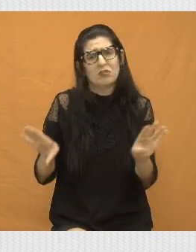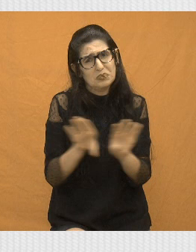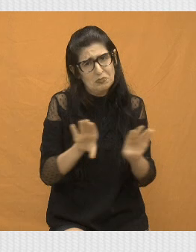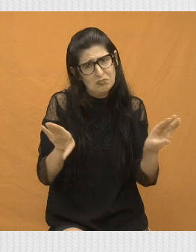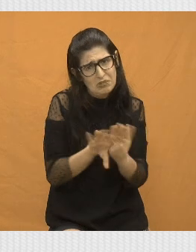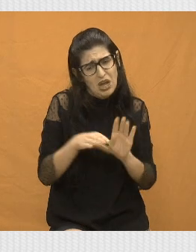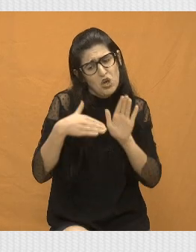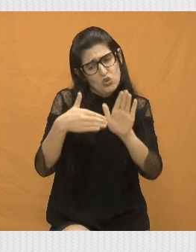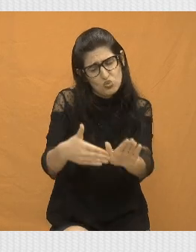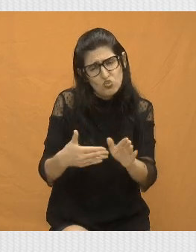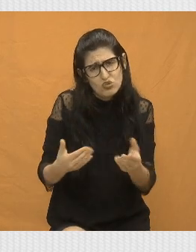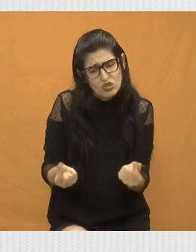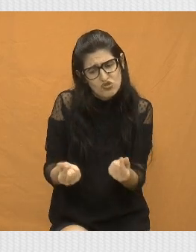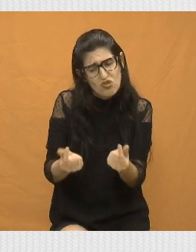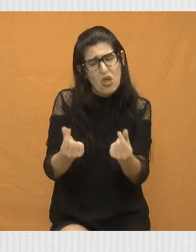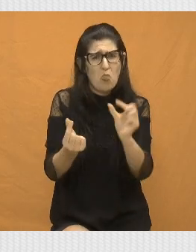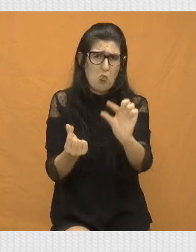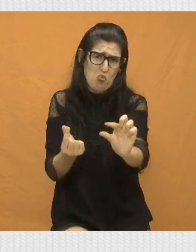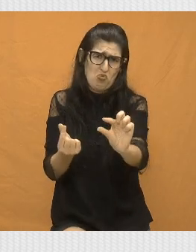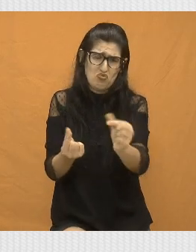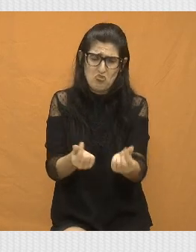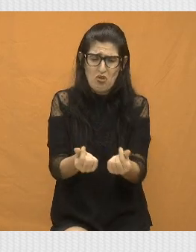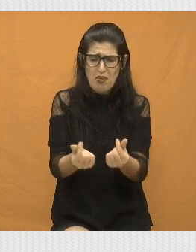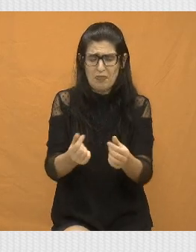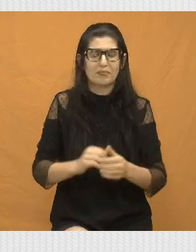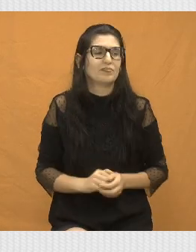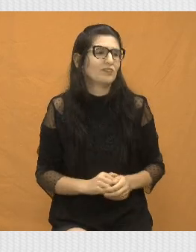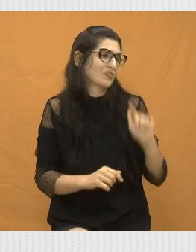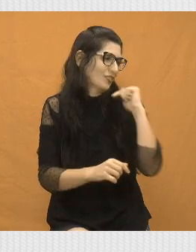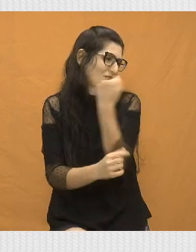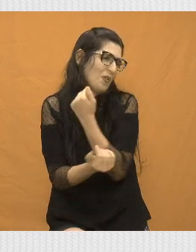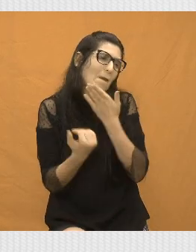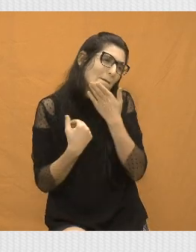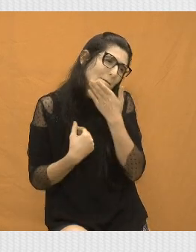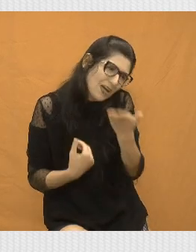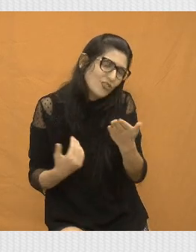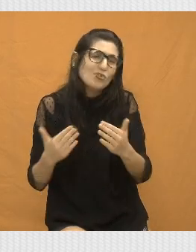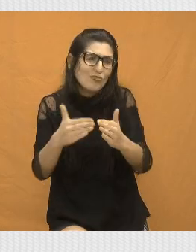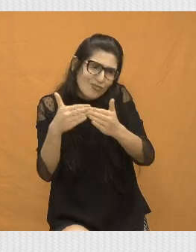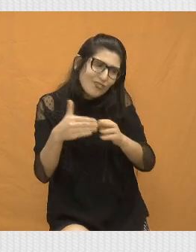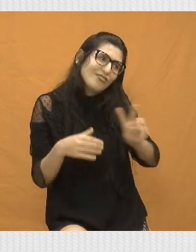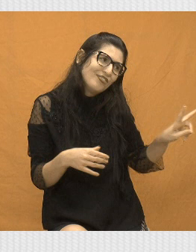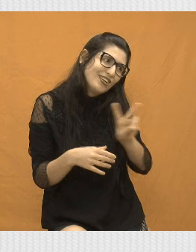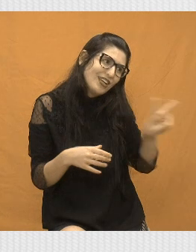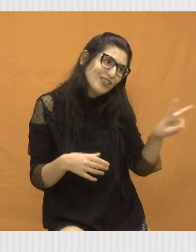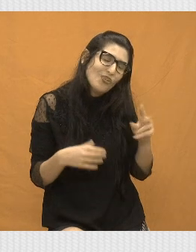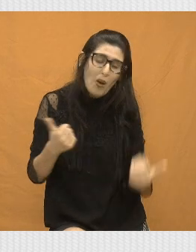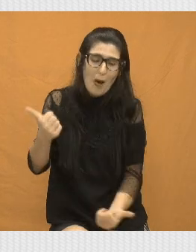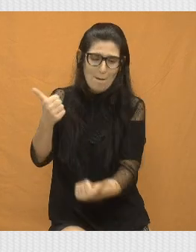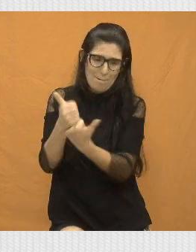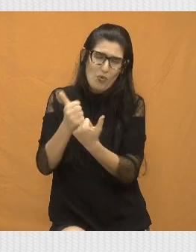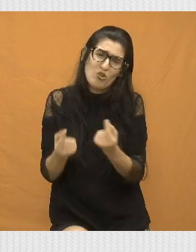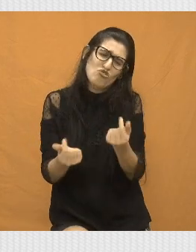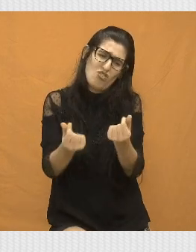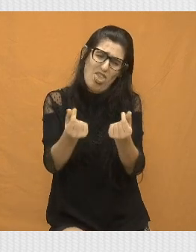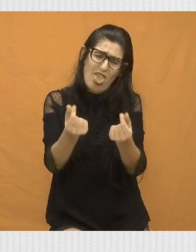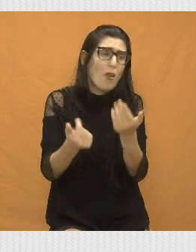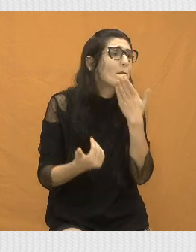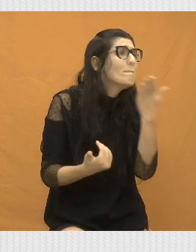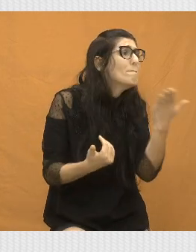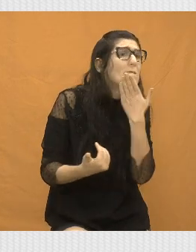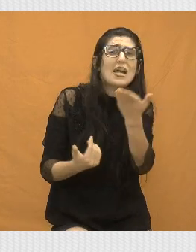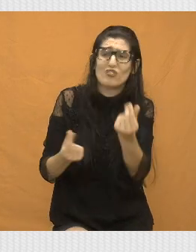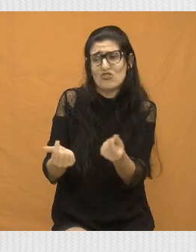pede para que as nossas equipes, como vereadores, todos, né, a gente nos apoiem lá, conseguindo mais recursos, porque eles estão um